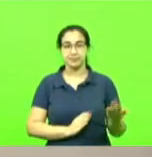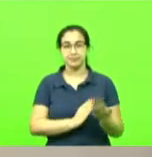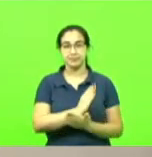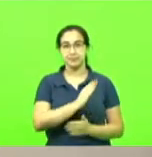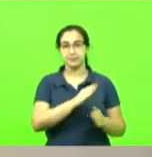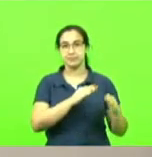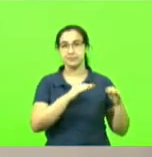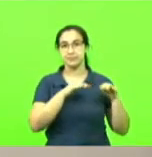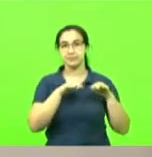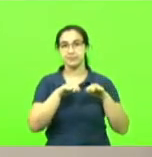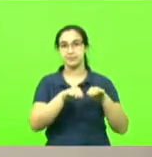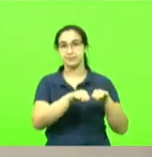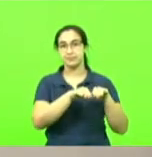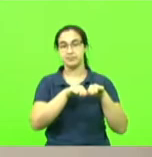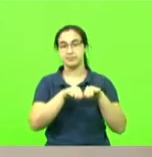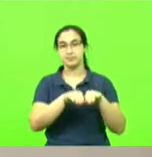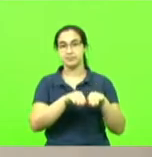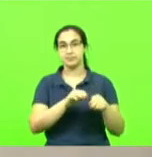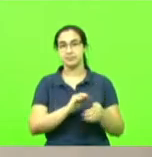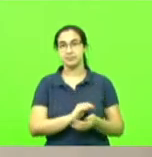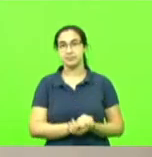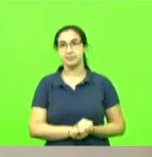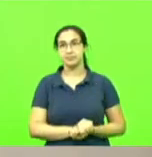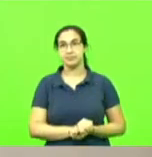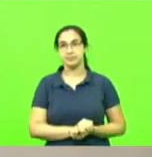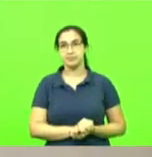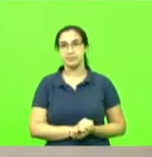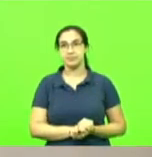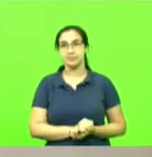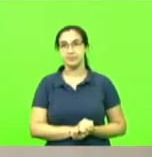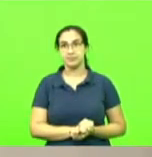aprovado pela